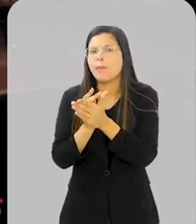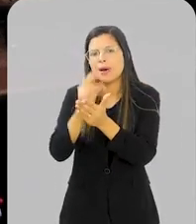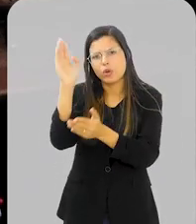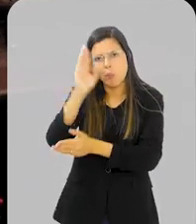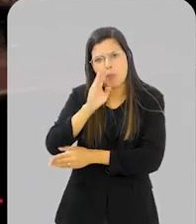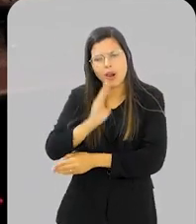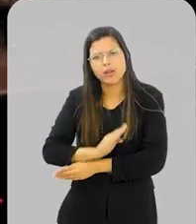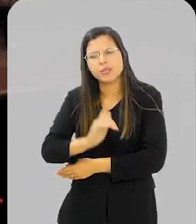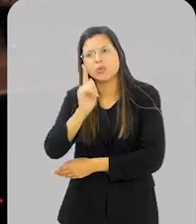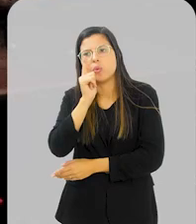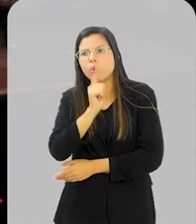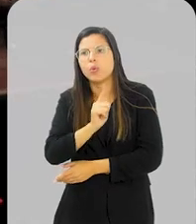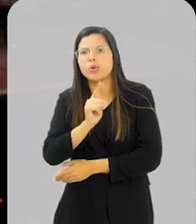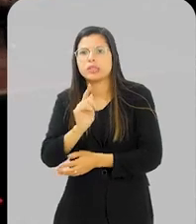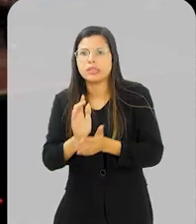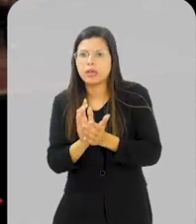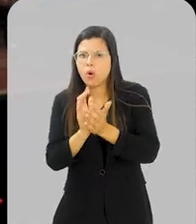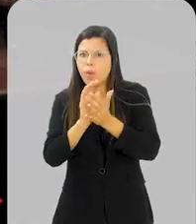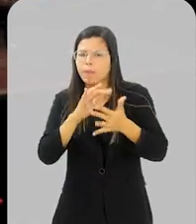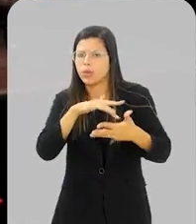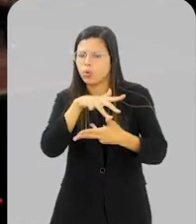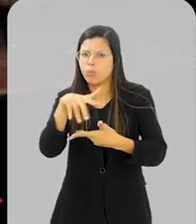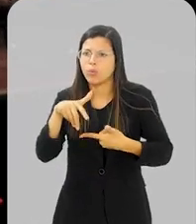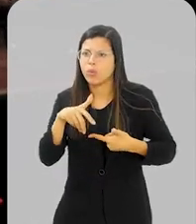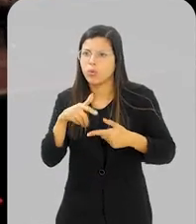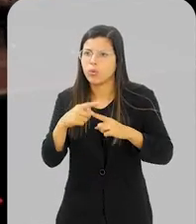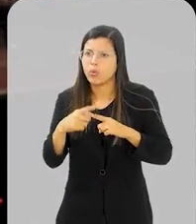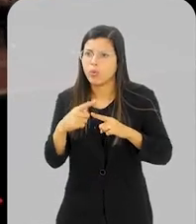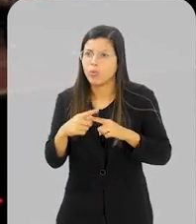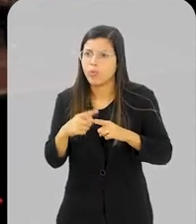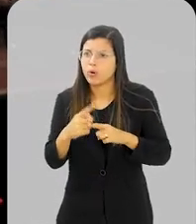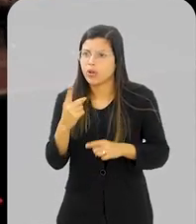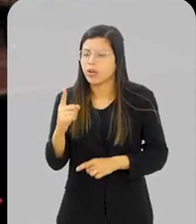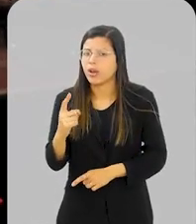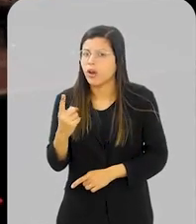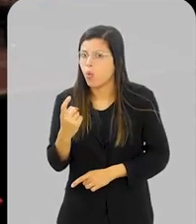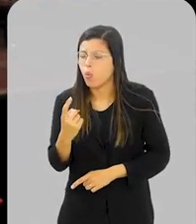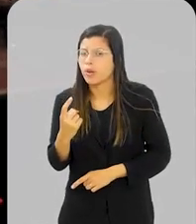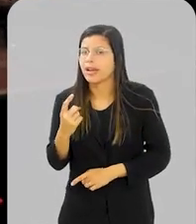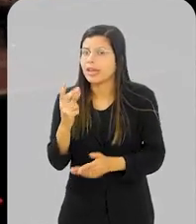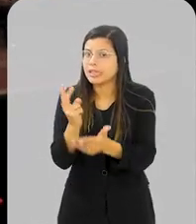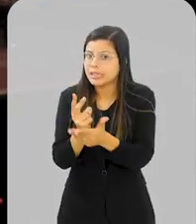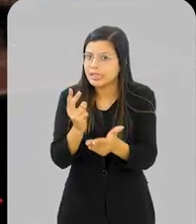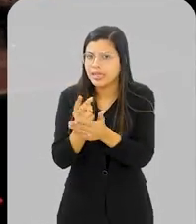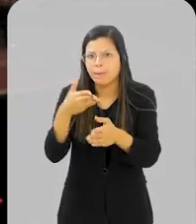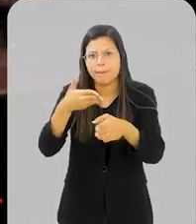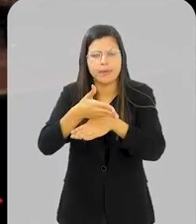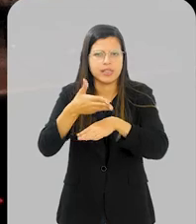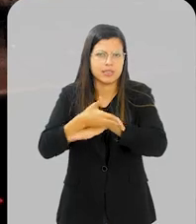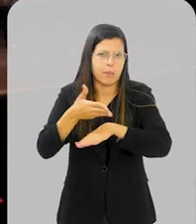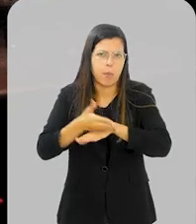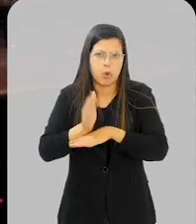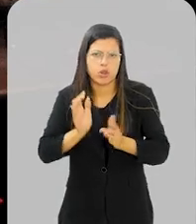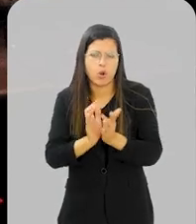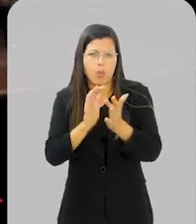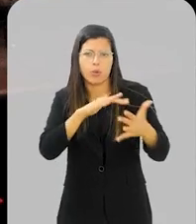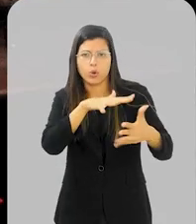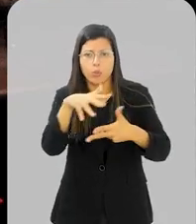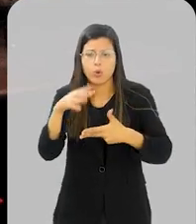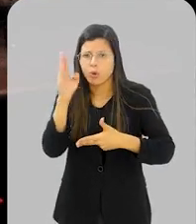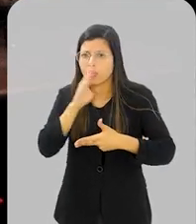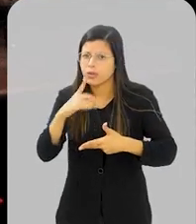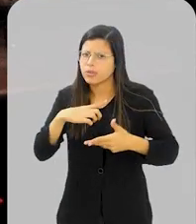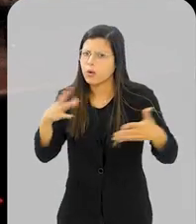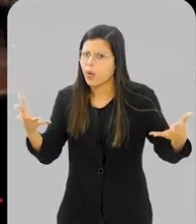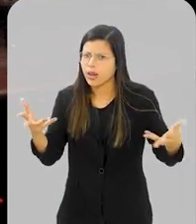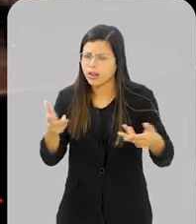se classifique para a Copa do Mundo, porque é a única seleção que nunca deixou de estar em uma Copa do Mundo. E o Brasil tem